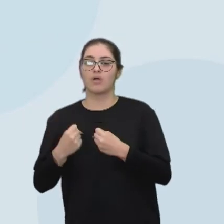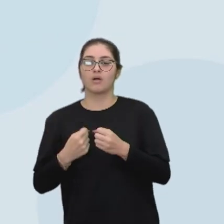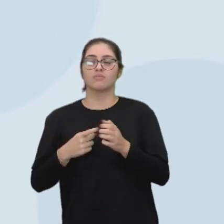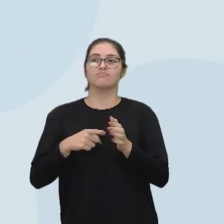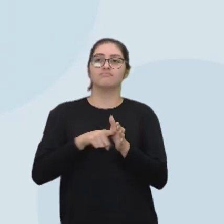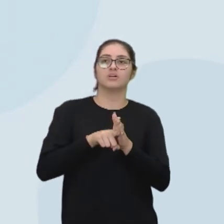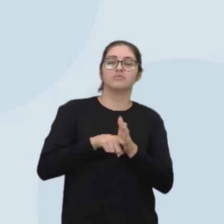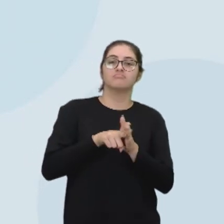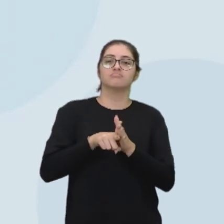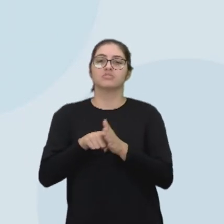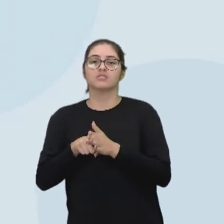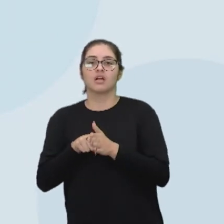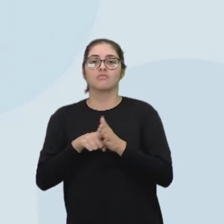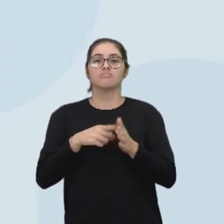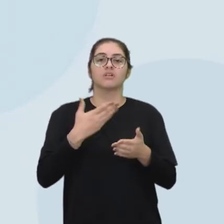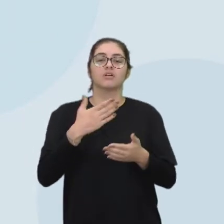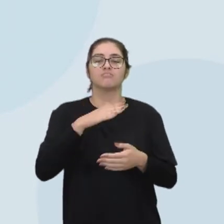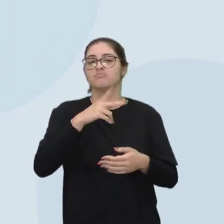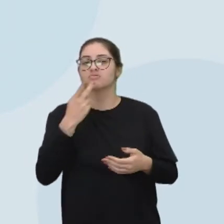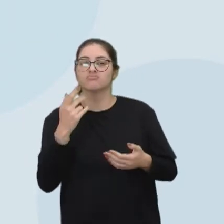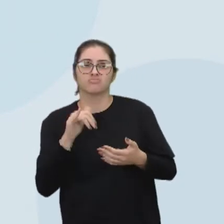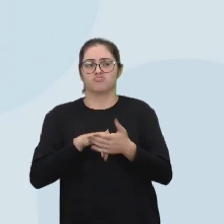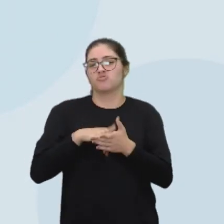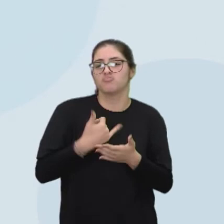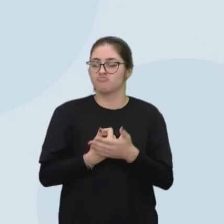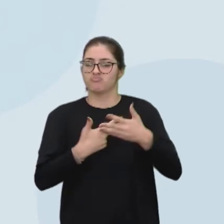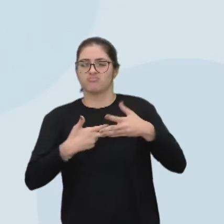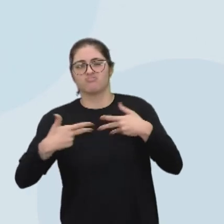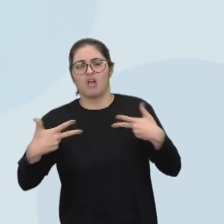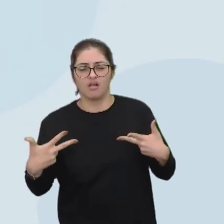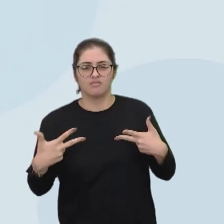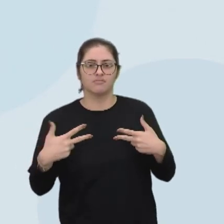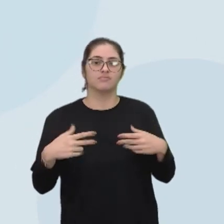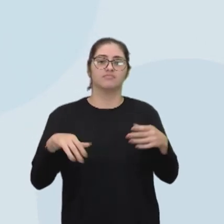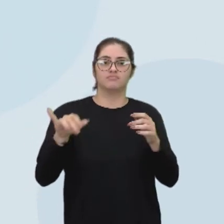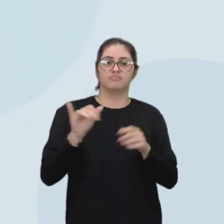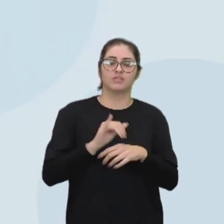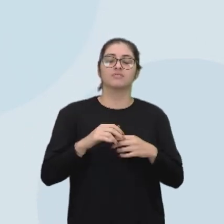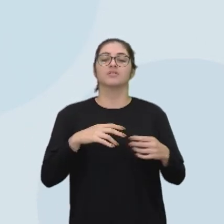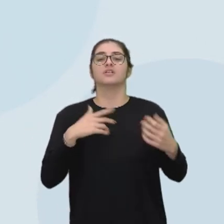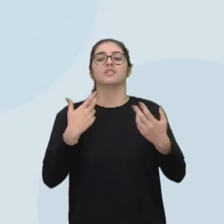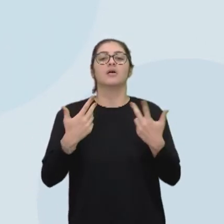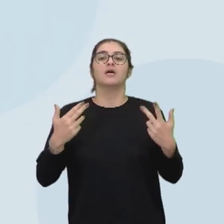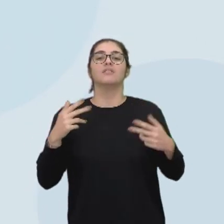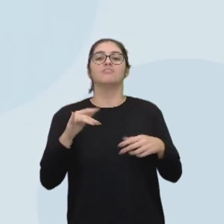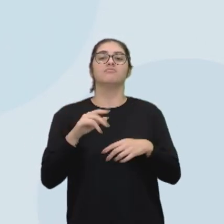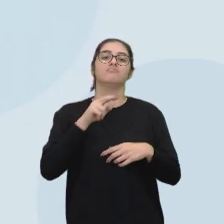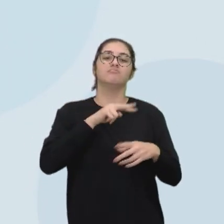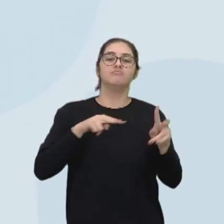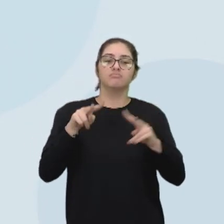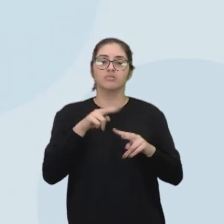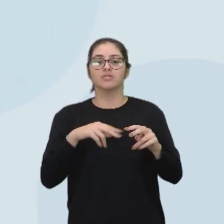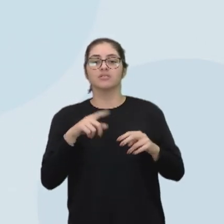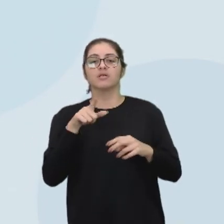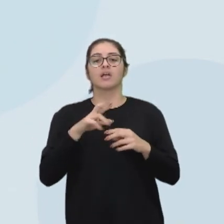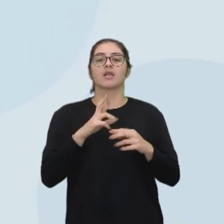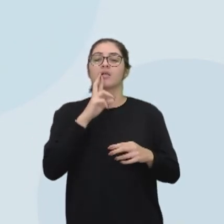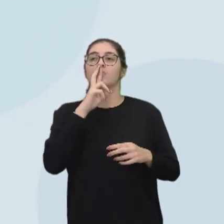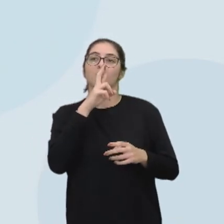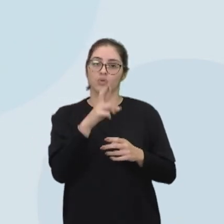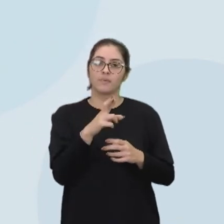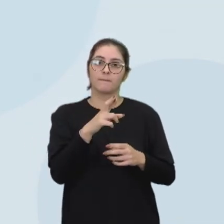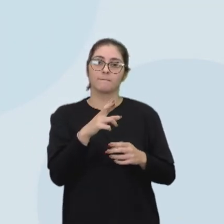influenciadores digitais e ações publicitárias representativas, com apelos persuasivos diversificados, e responder as